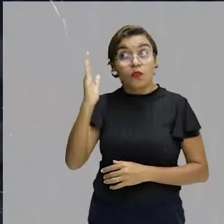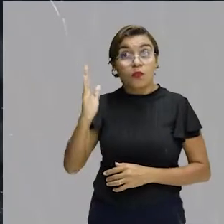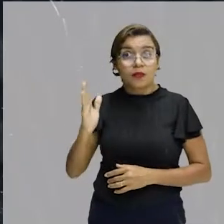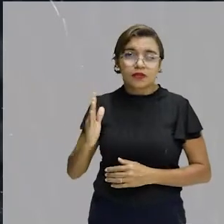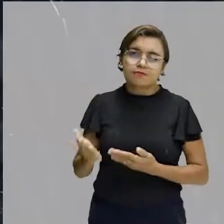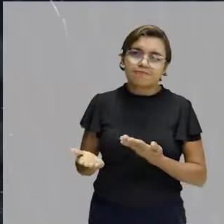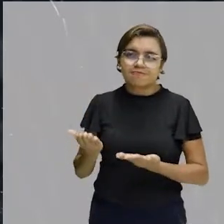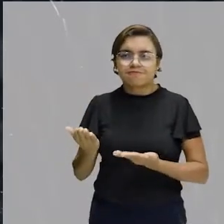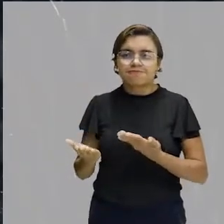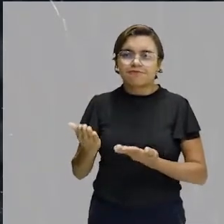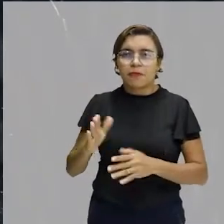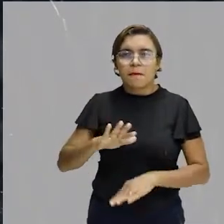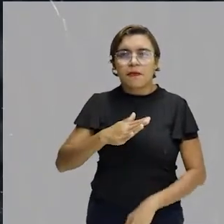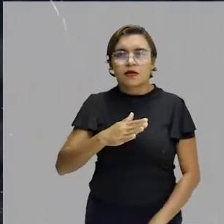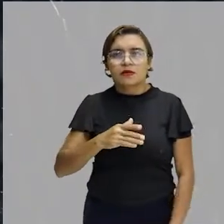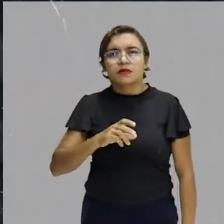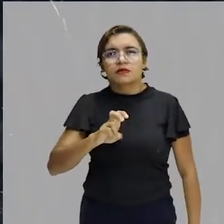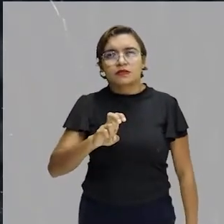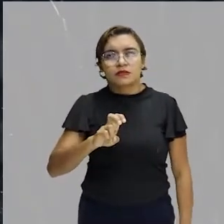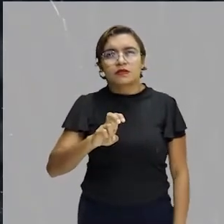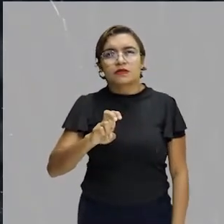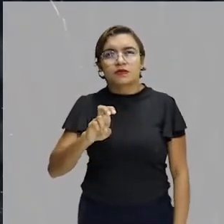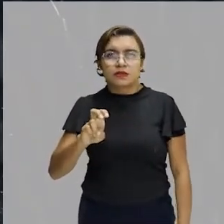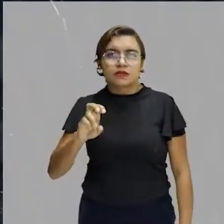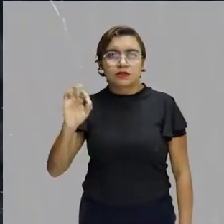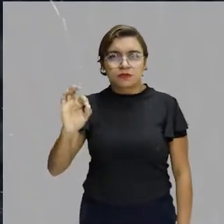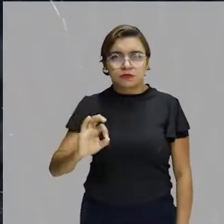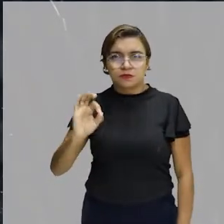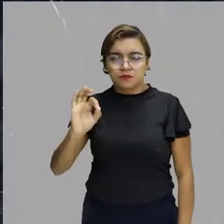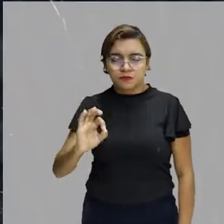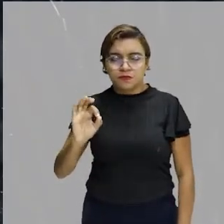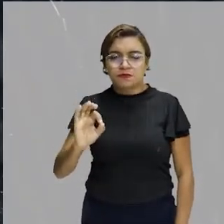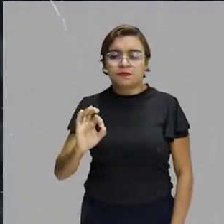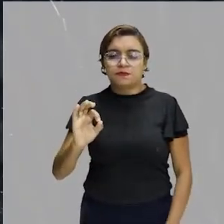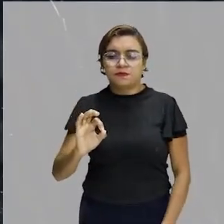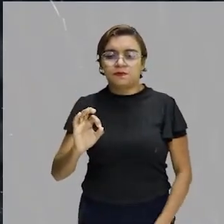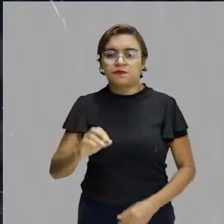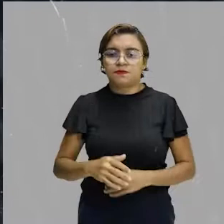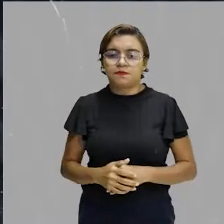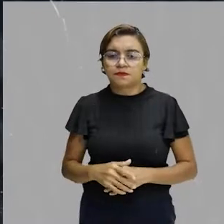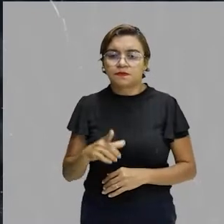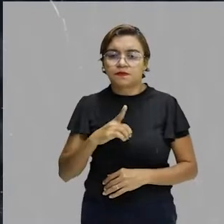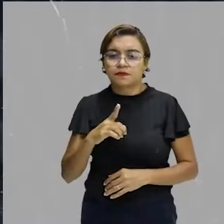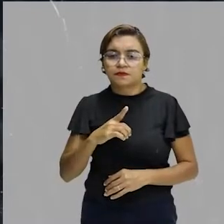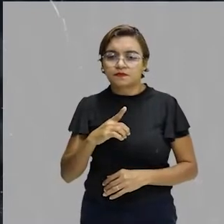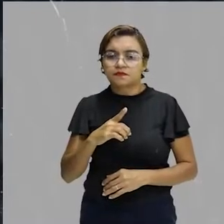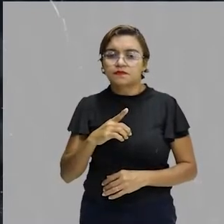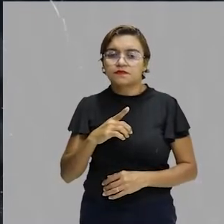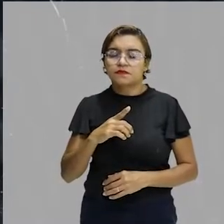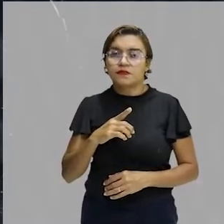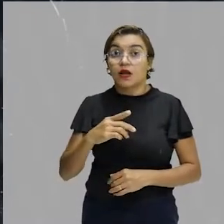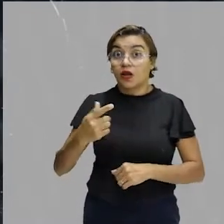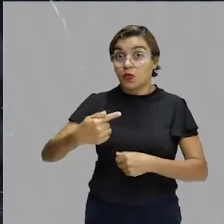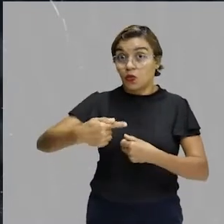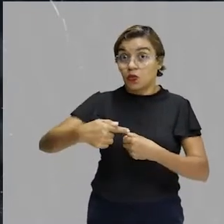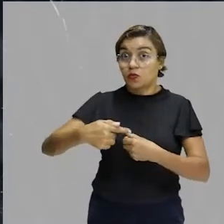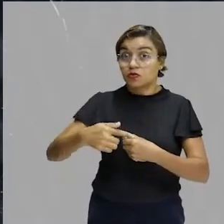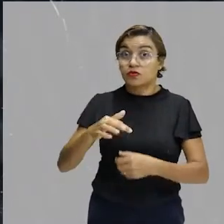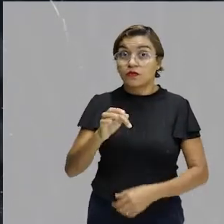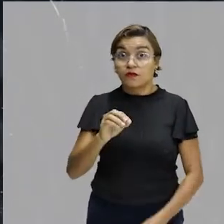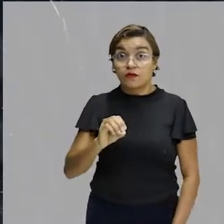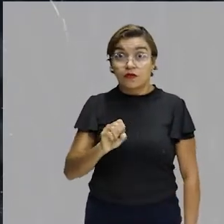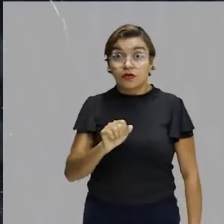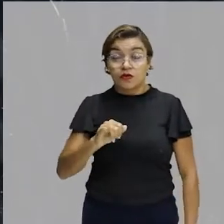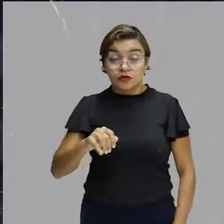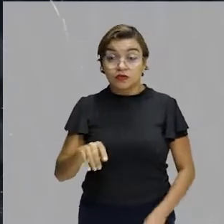aí de 55 a 57% da matriz energética brasileira é de combustível fóssil, mas a gente tem aí uma grande proporção